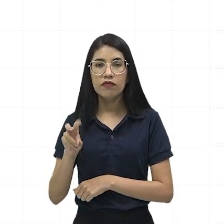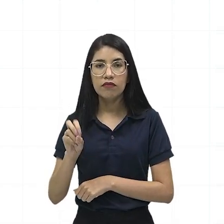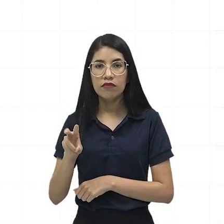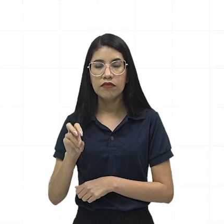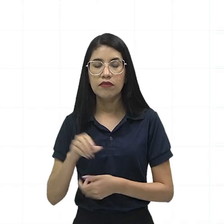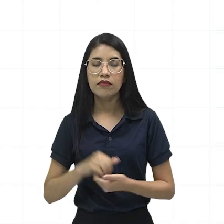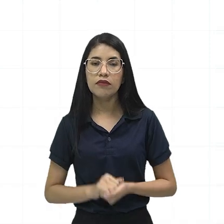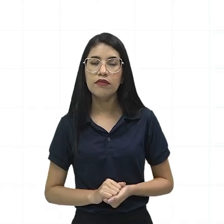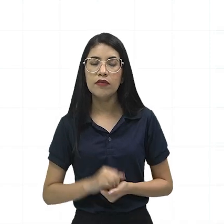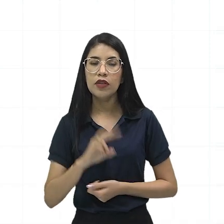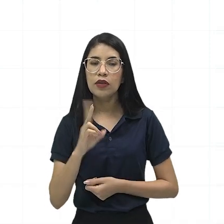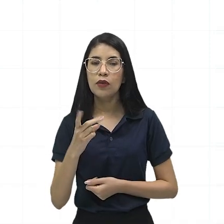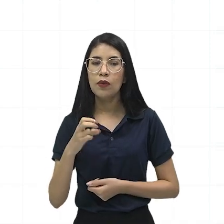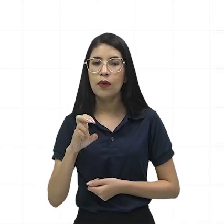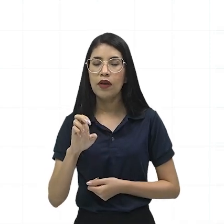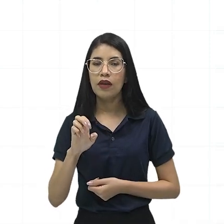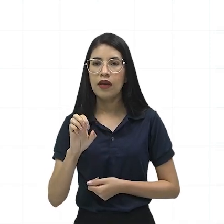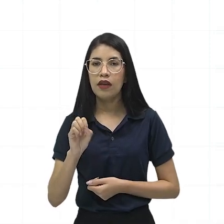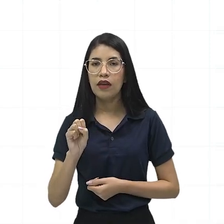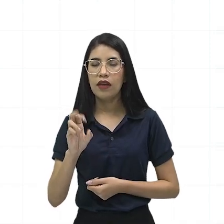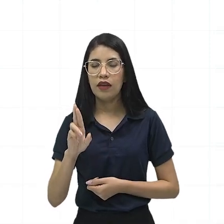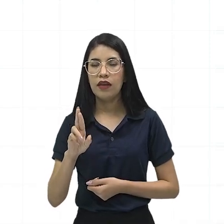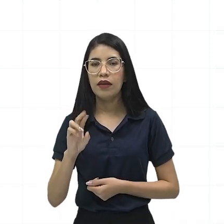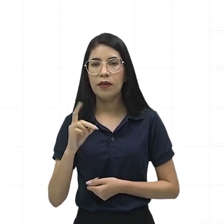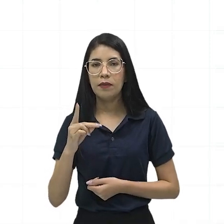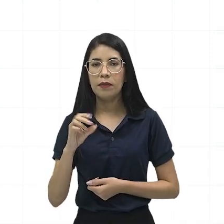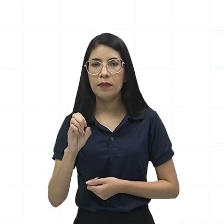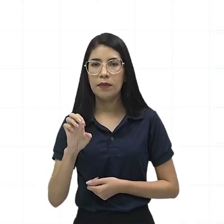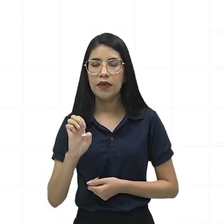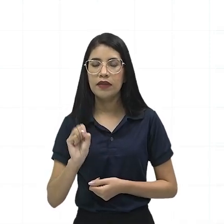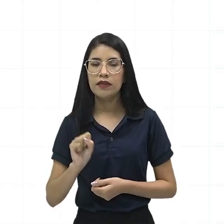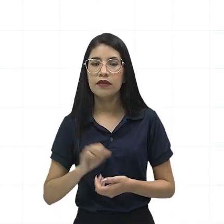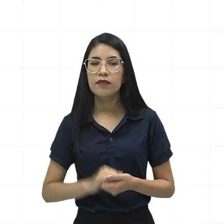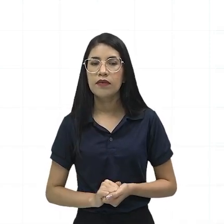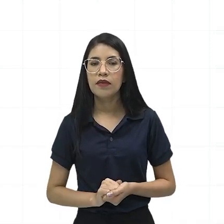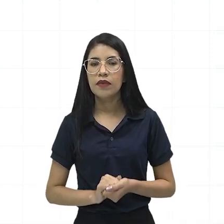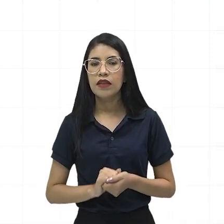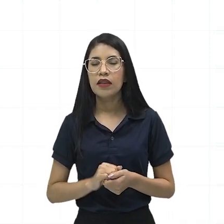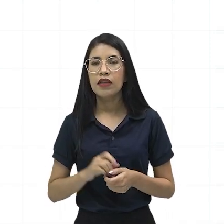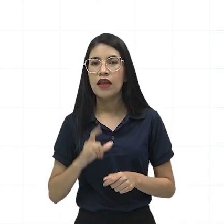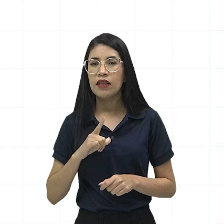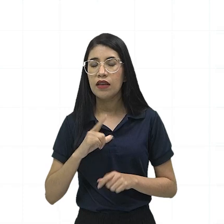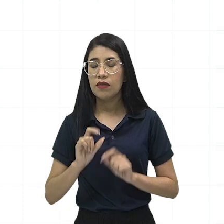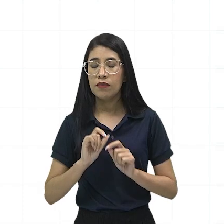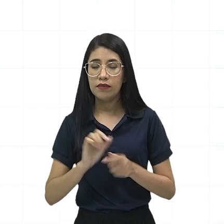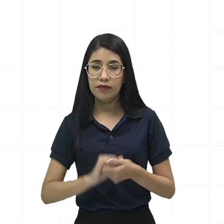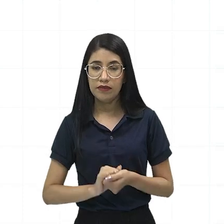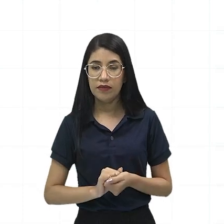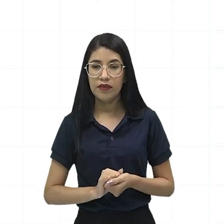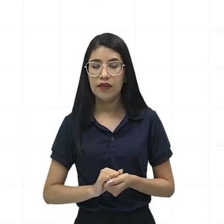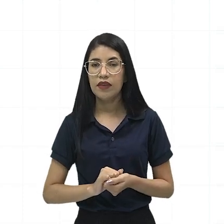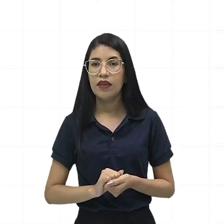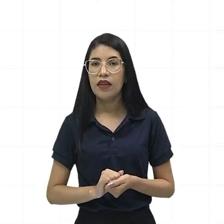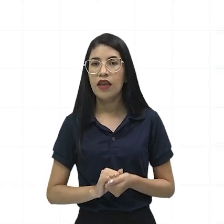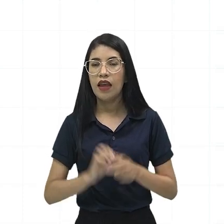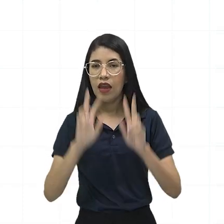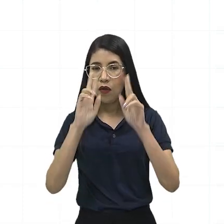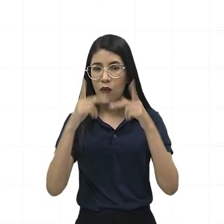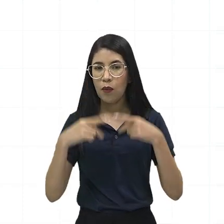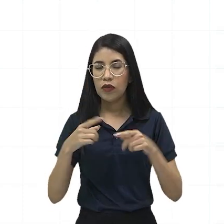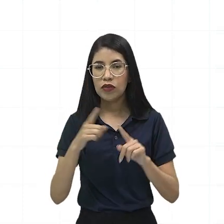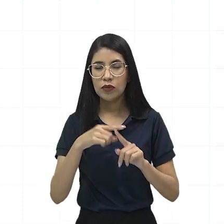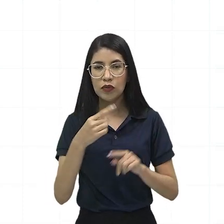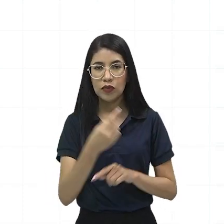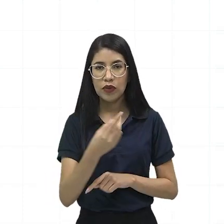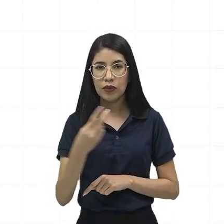começar pela herpes, né, que é uma infecção desencadeada pelo herpes vírus humano, 1 e 2, quer dizer